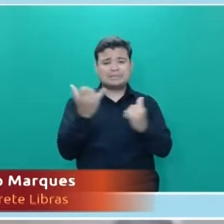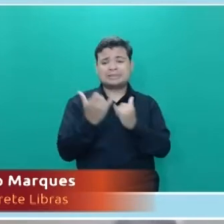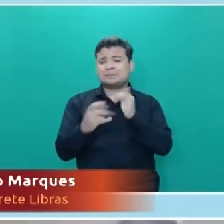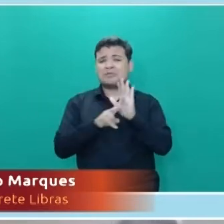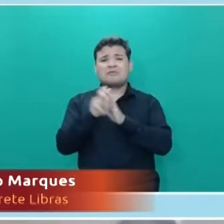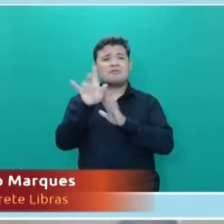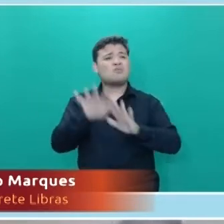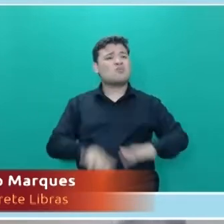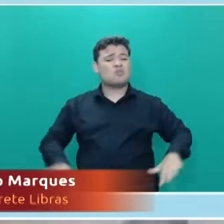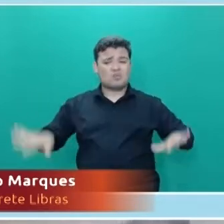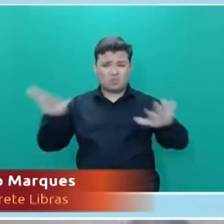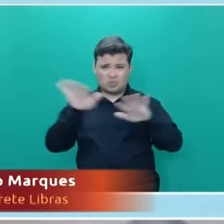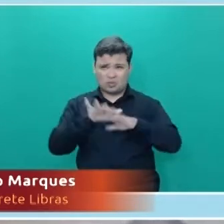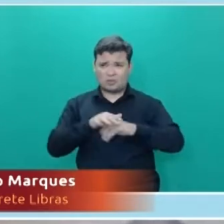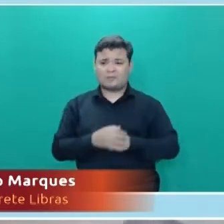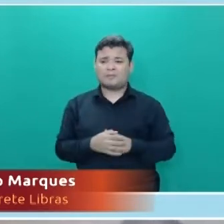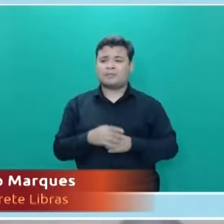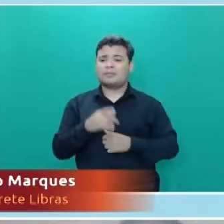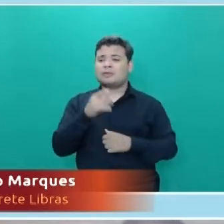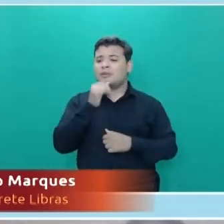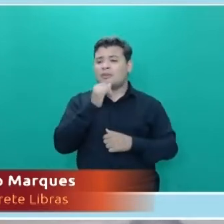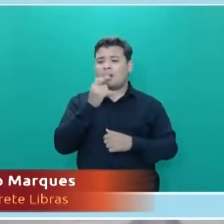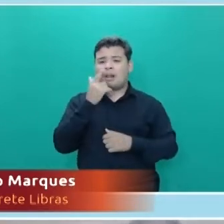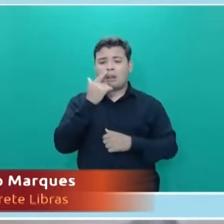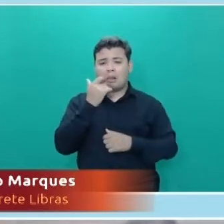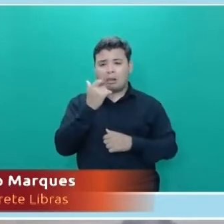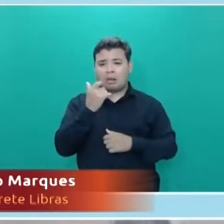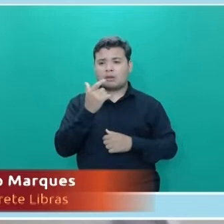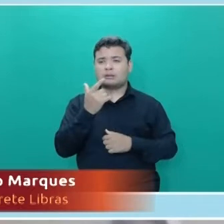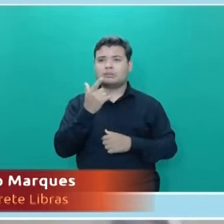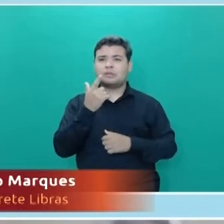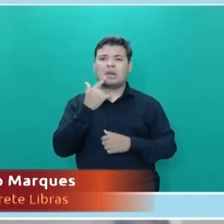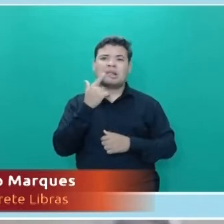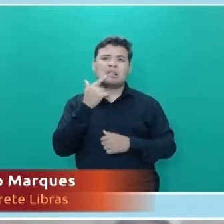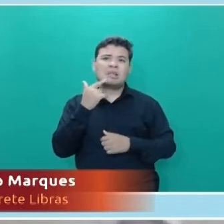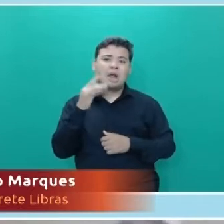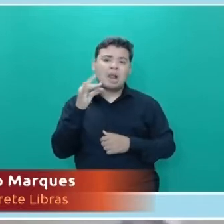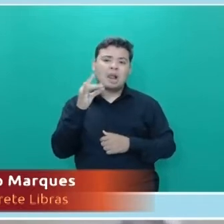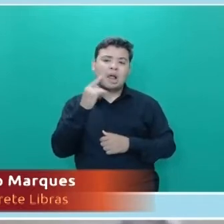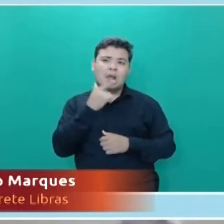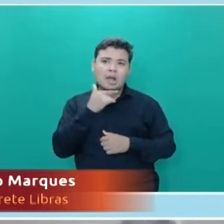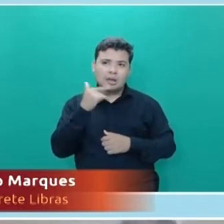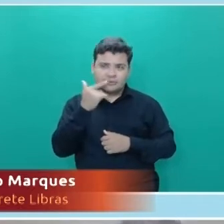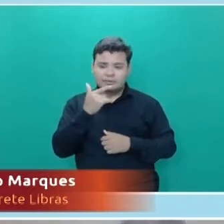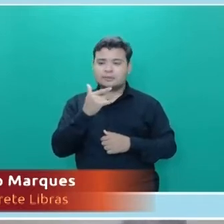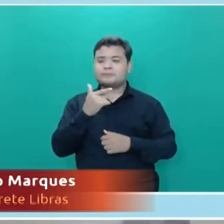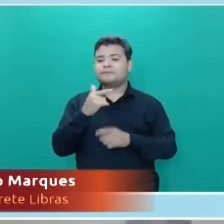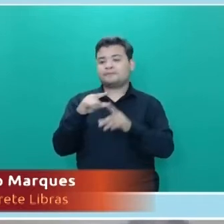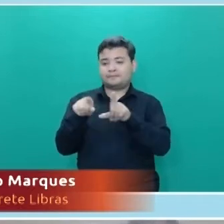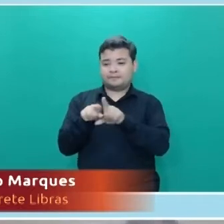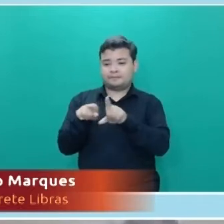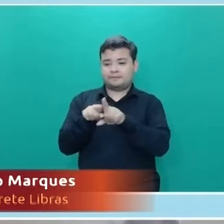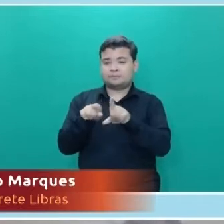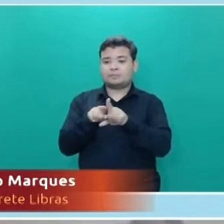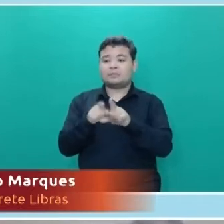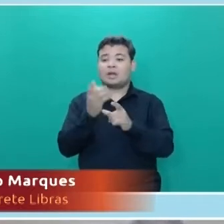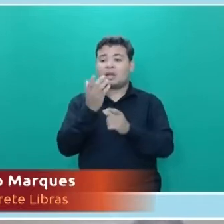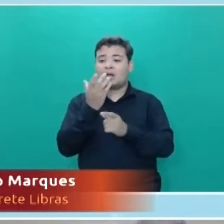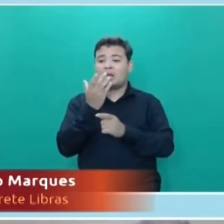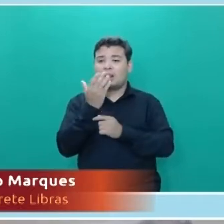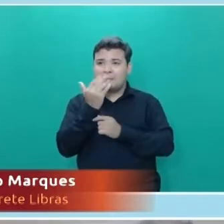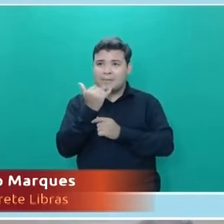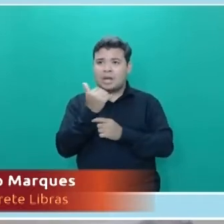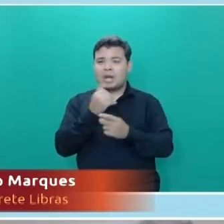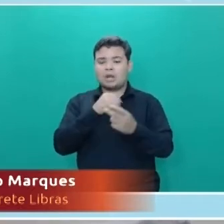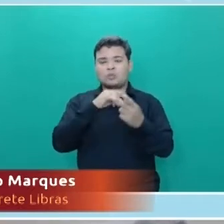é transmitido através das secreções, então, da saliva. Também pode ser transmitido através de alimento, da